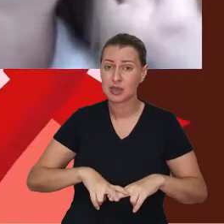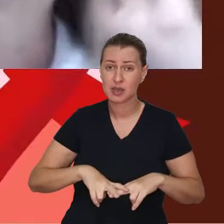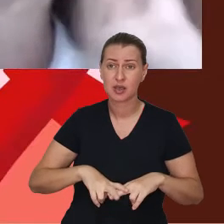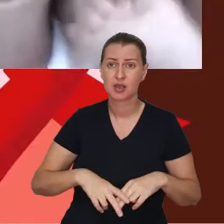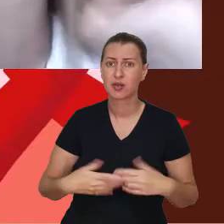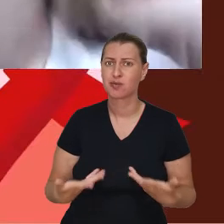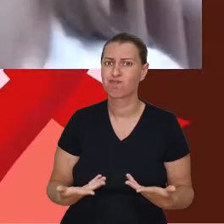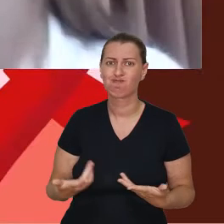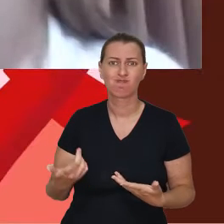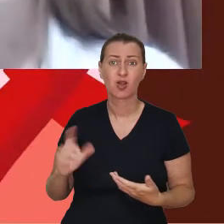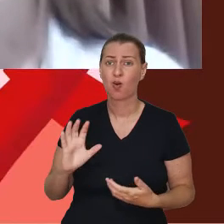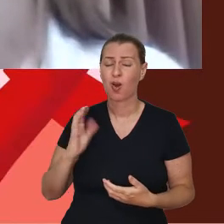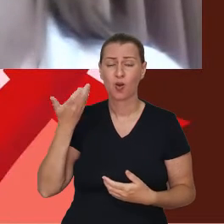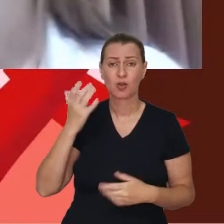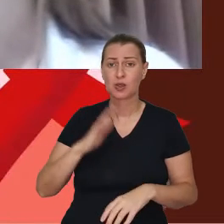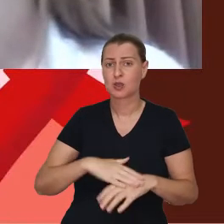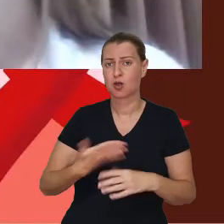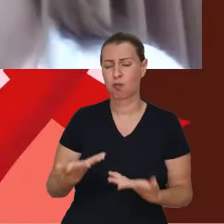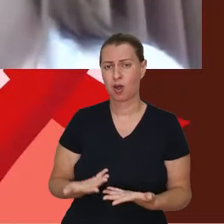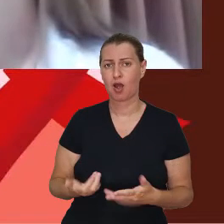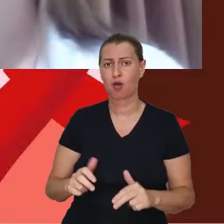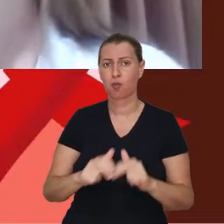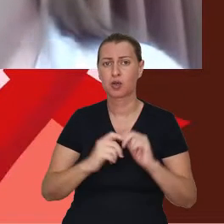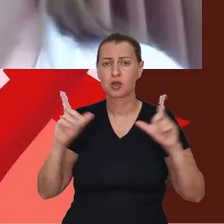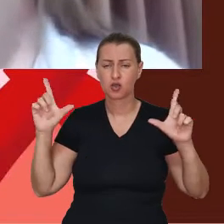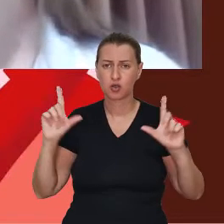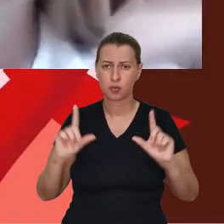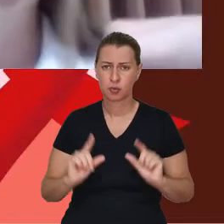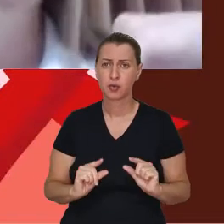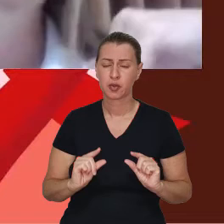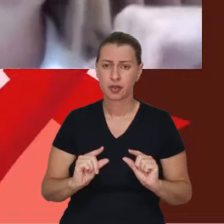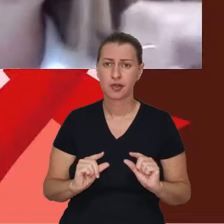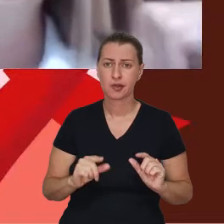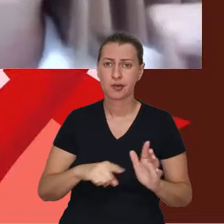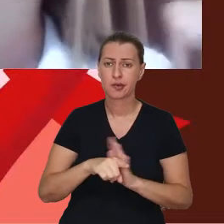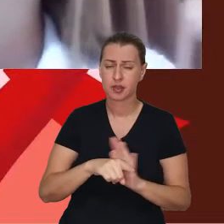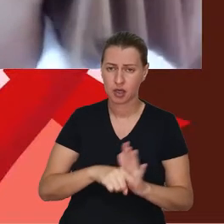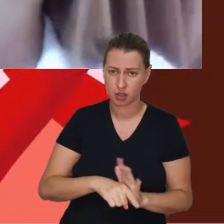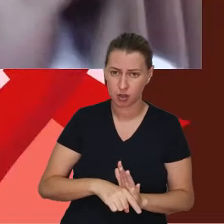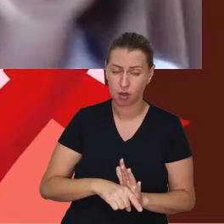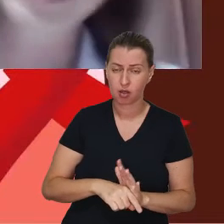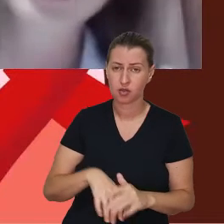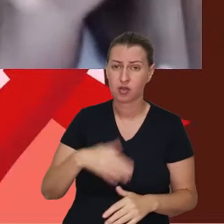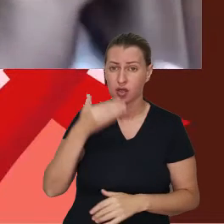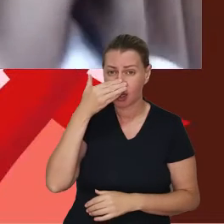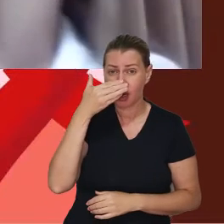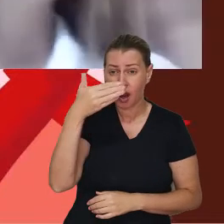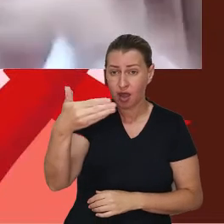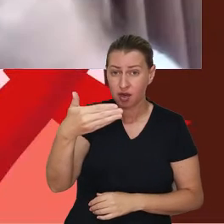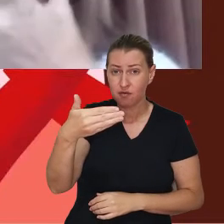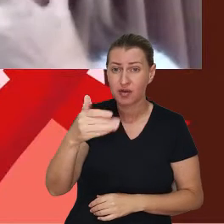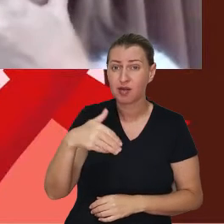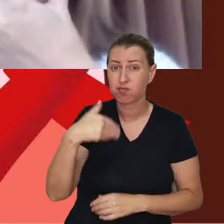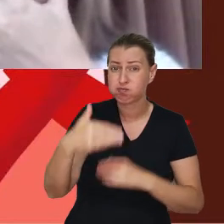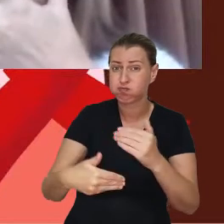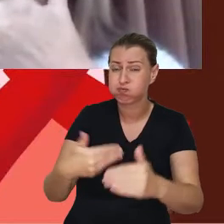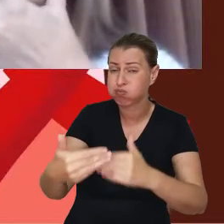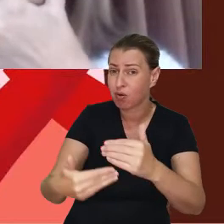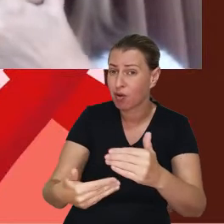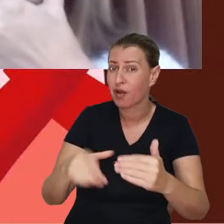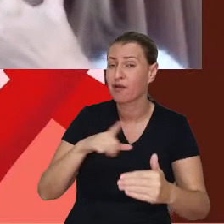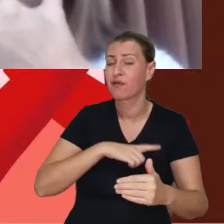aconteceu. Então, a gente acaba tendo uma diminuição de diagnóstico que lá na frente vai